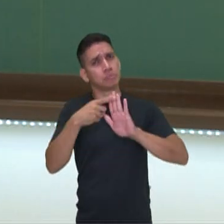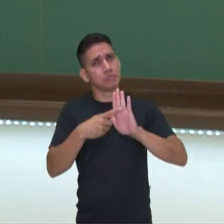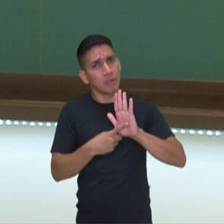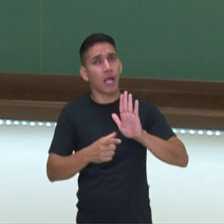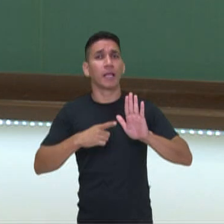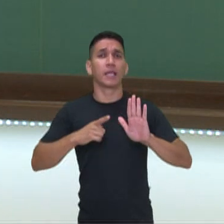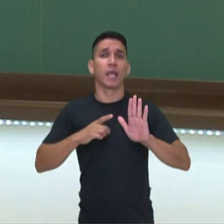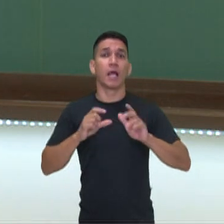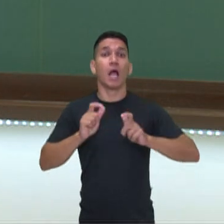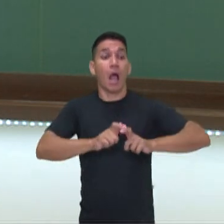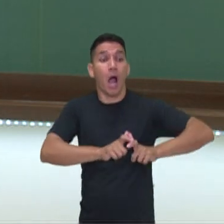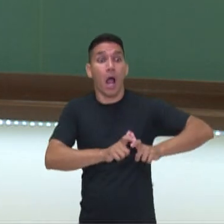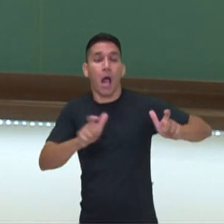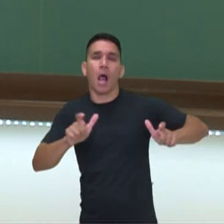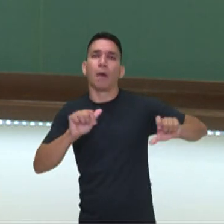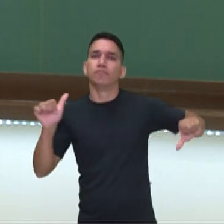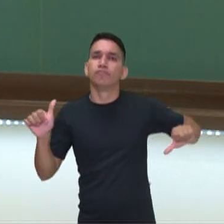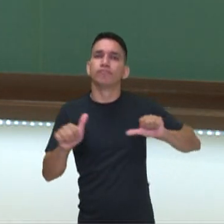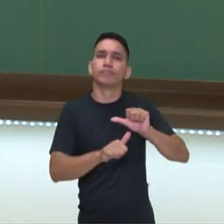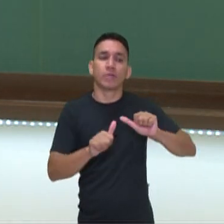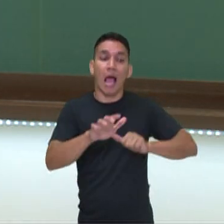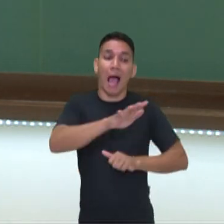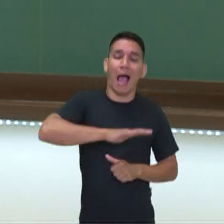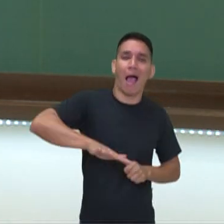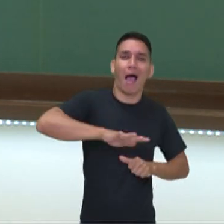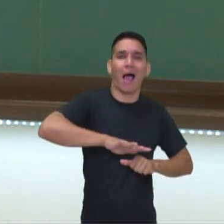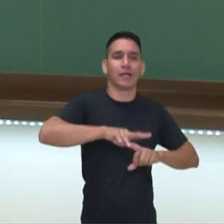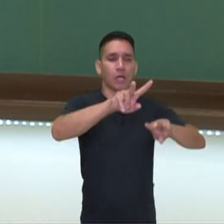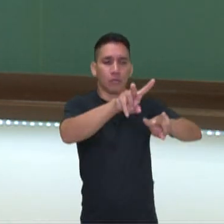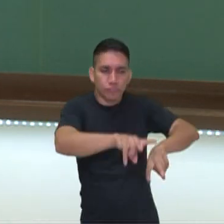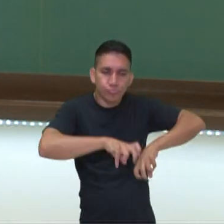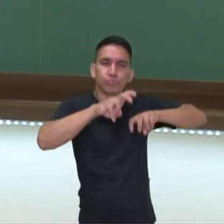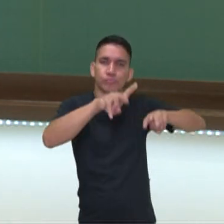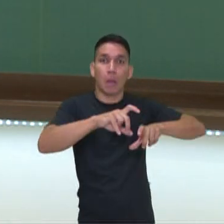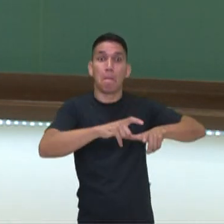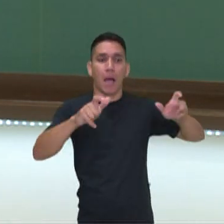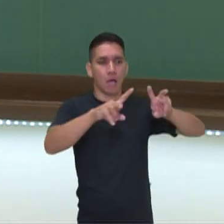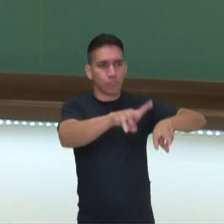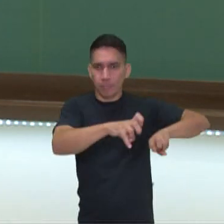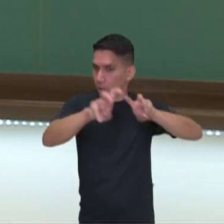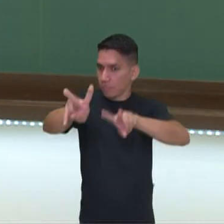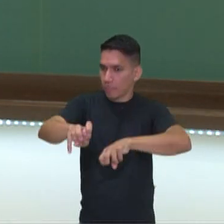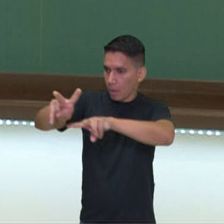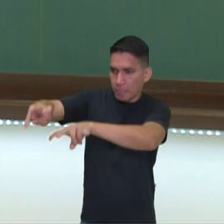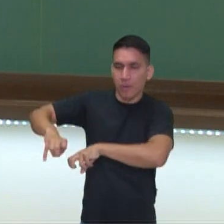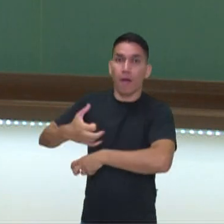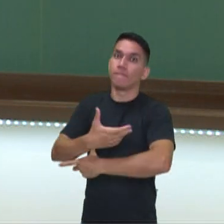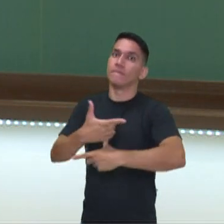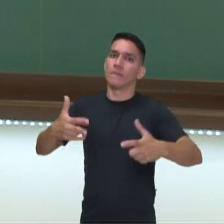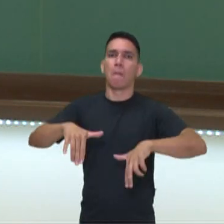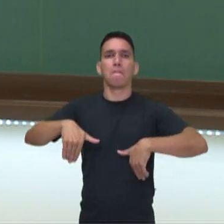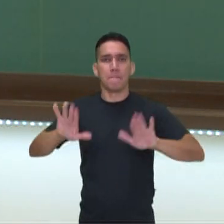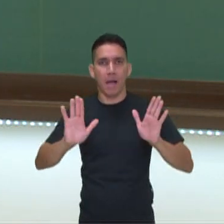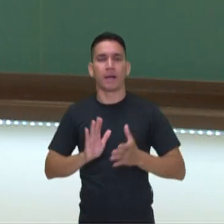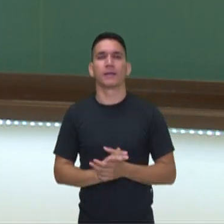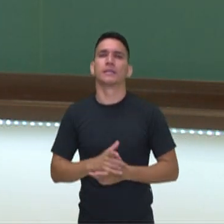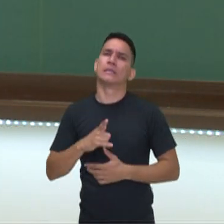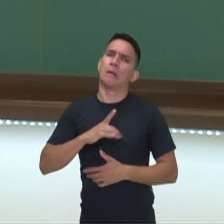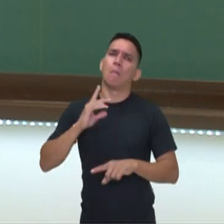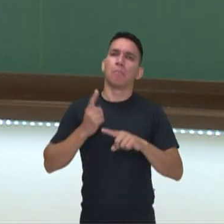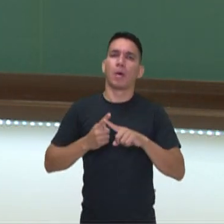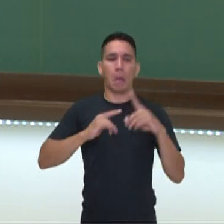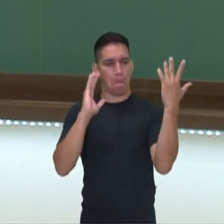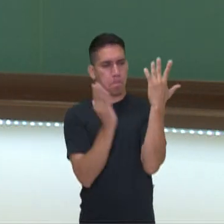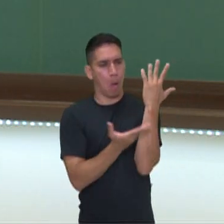a ampliação das áreas de cultivo, mais áreas disponíveis para cultivo de alimentos, principalmente a partir da derrubada